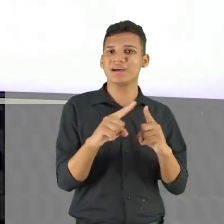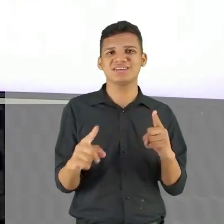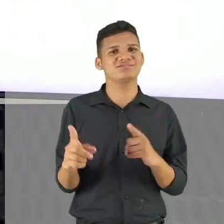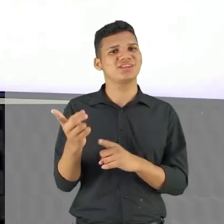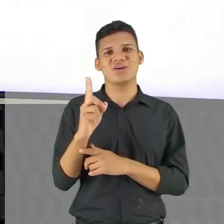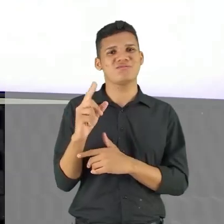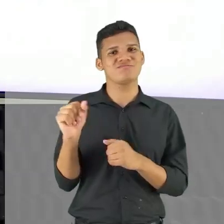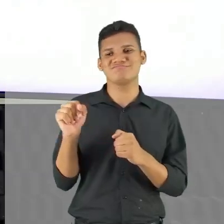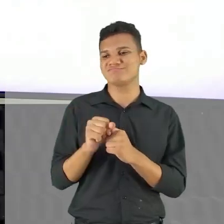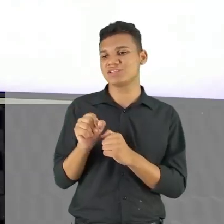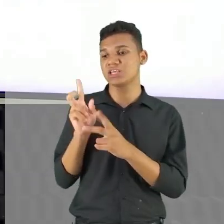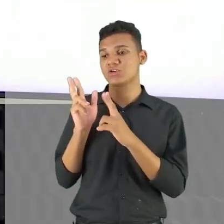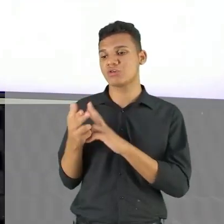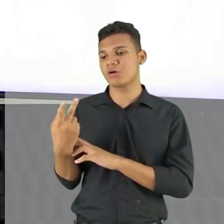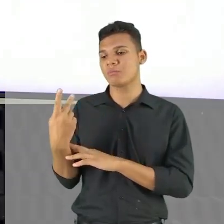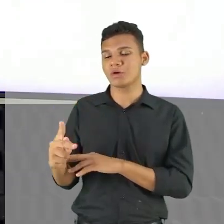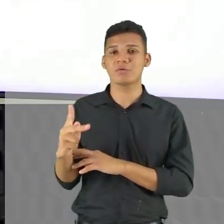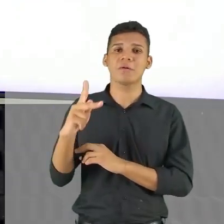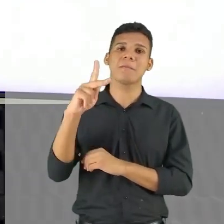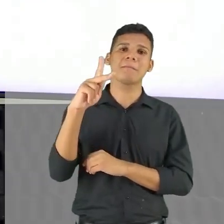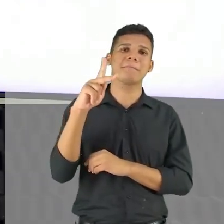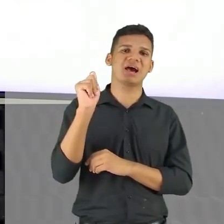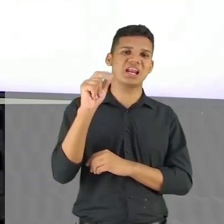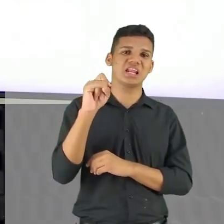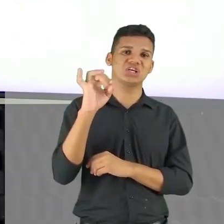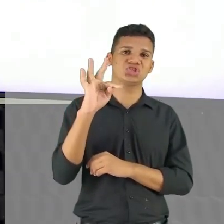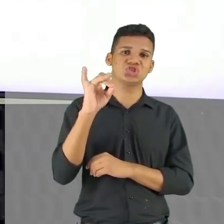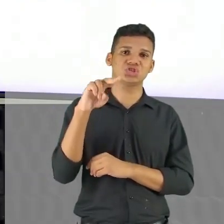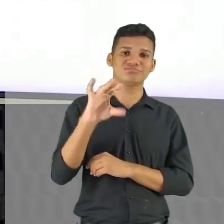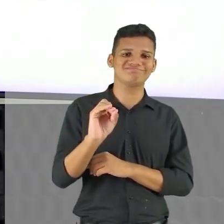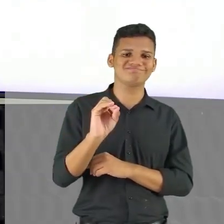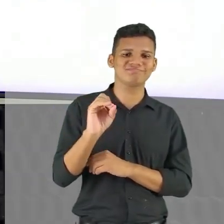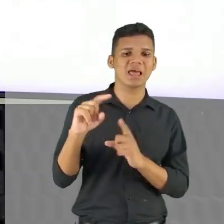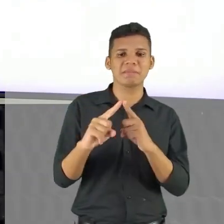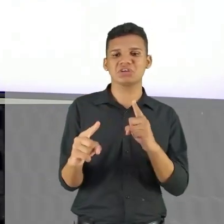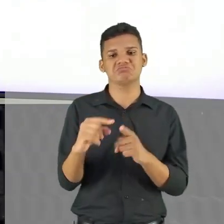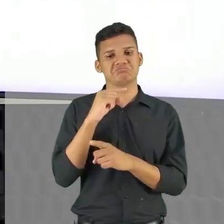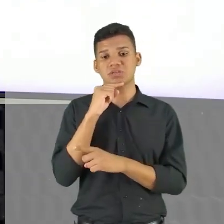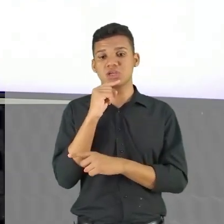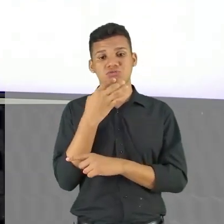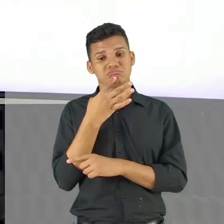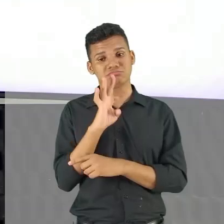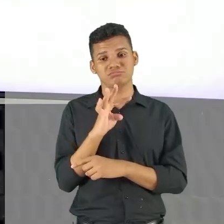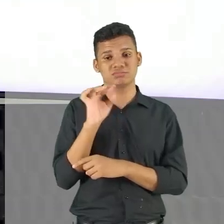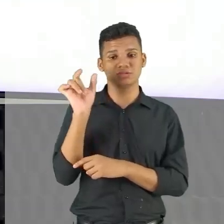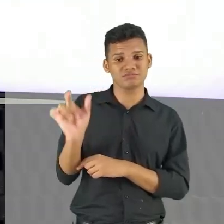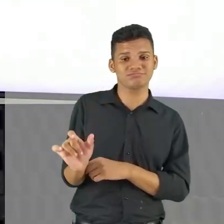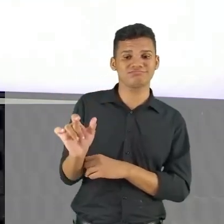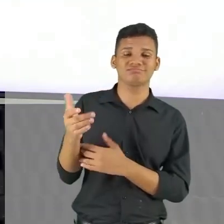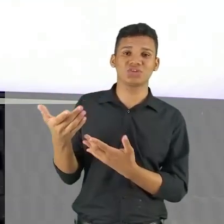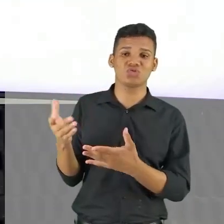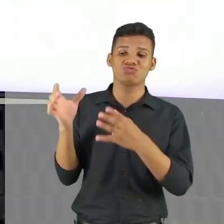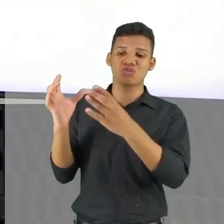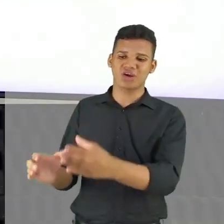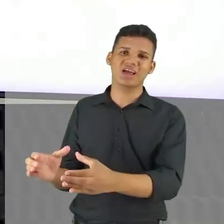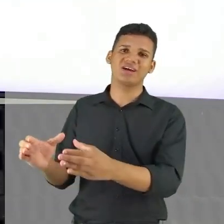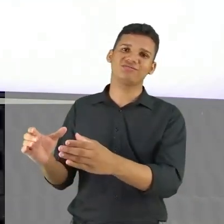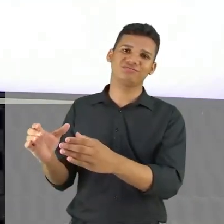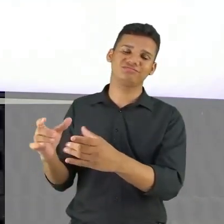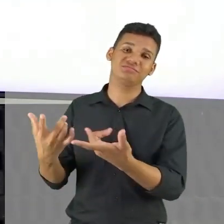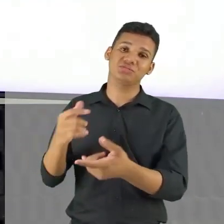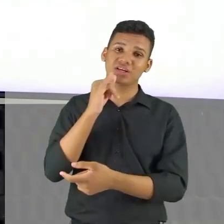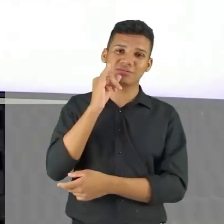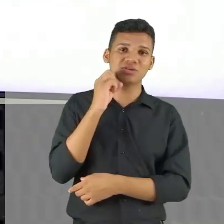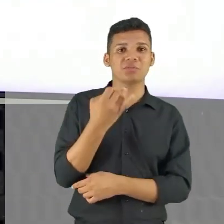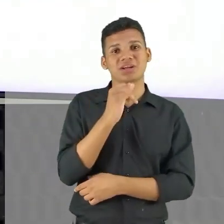feito a mesma coisa com o Estado palestino. Ou seja, não se reconheceu a Palestina como um Estado soberano. Se eu